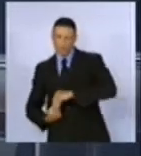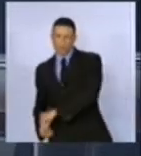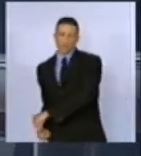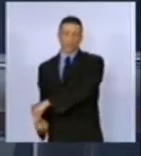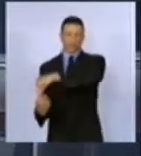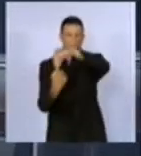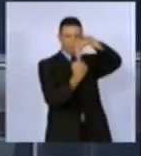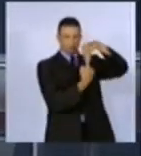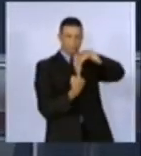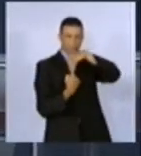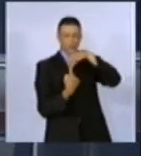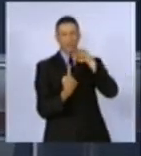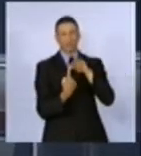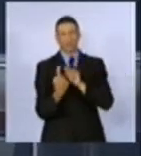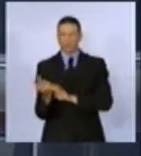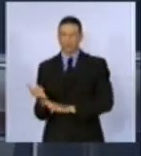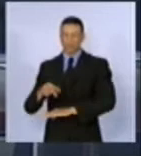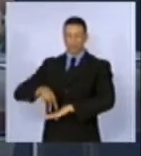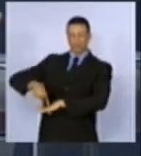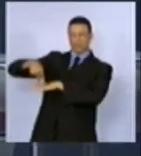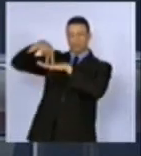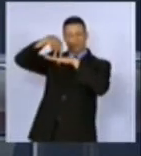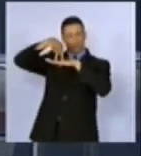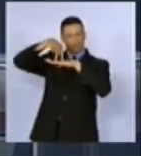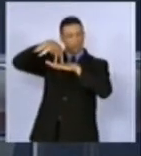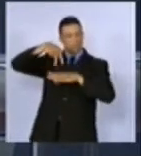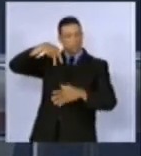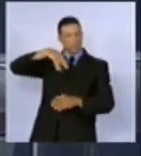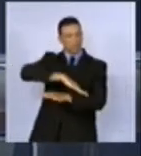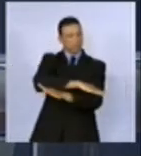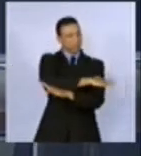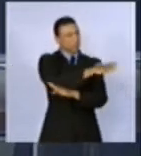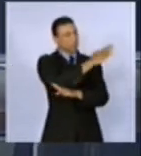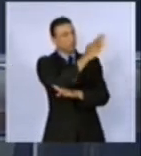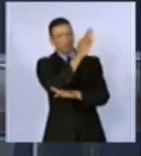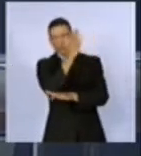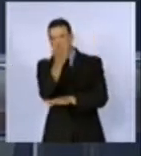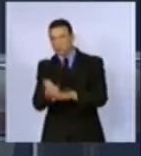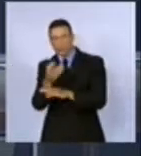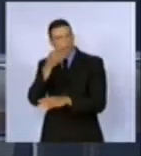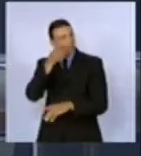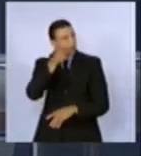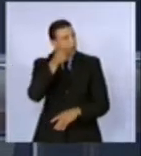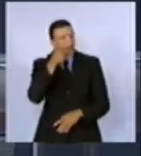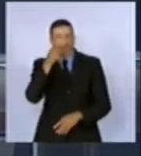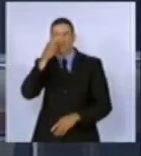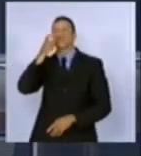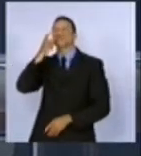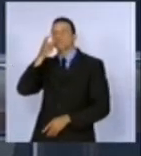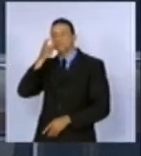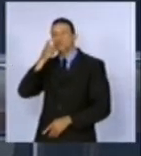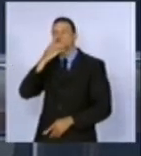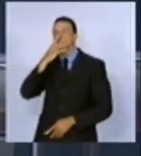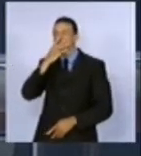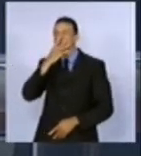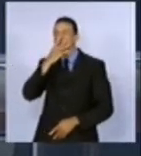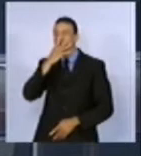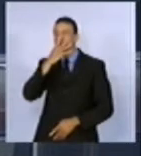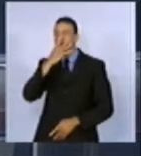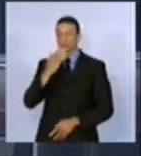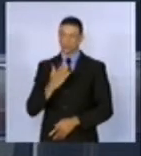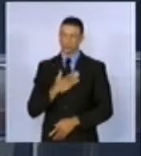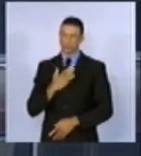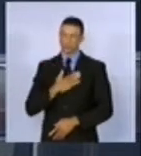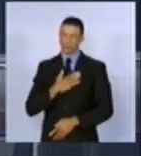Divina essa curte ouvir Todo essa esse dia o que eu vi aqui que são as que nós